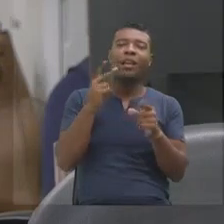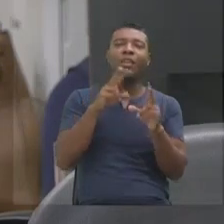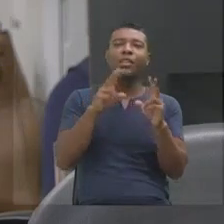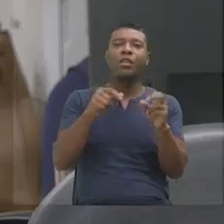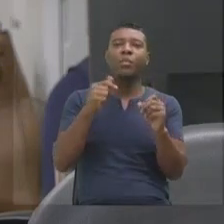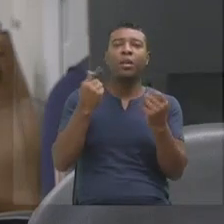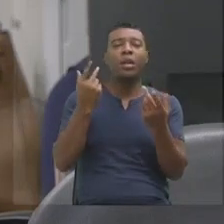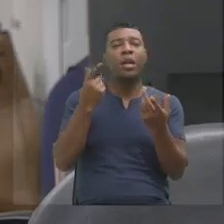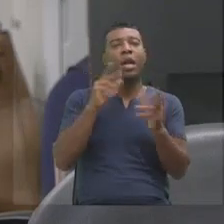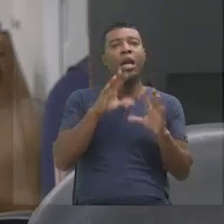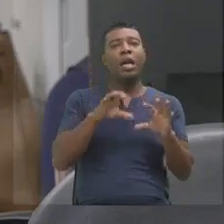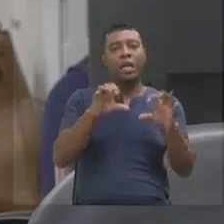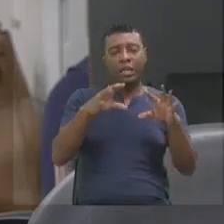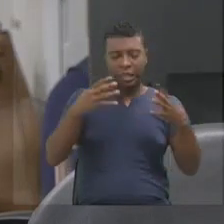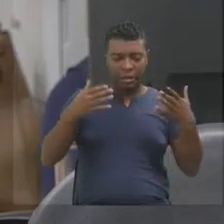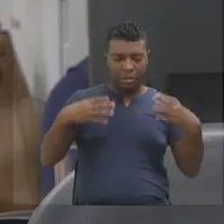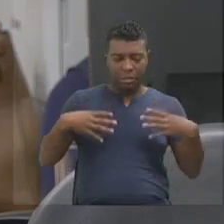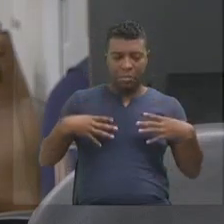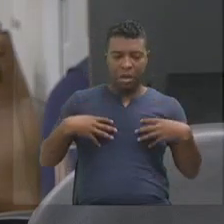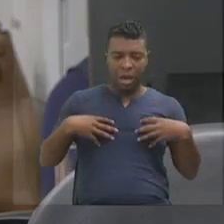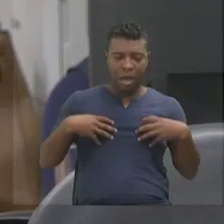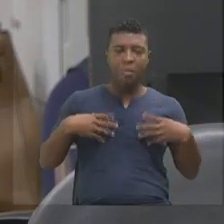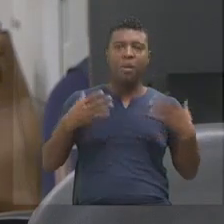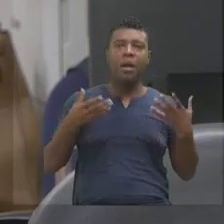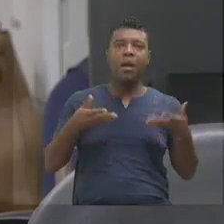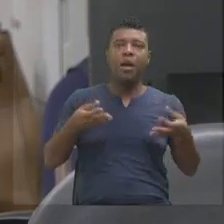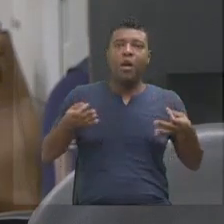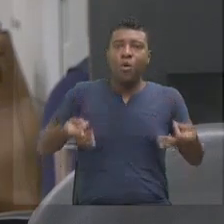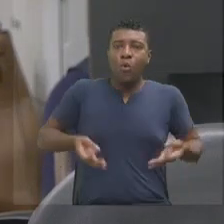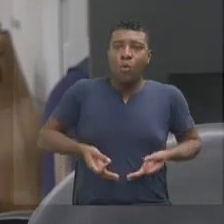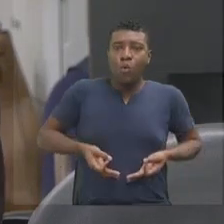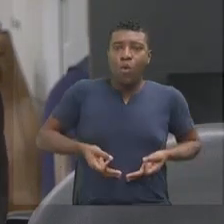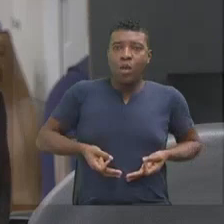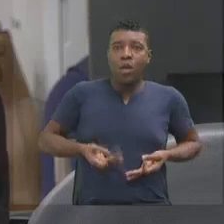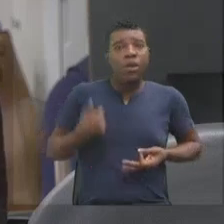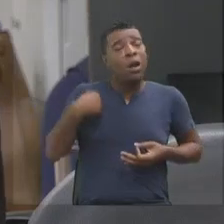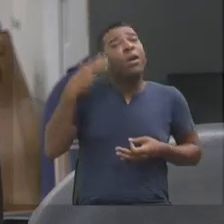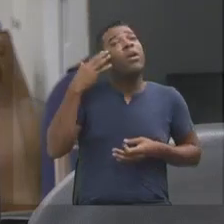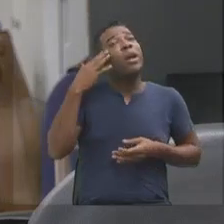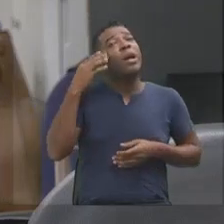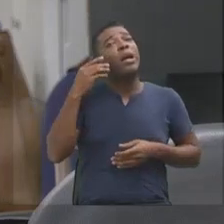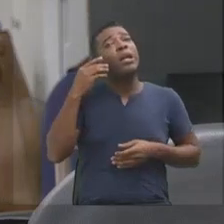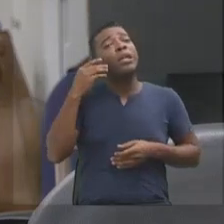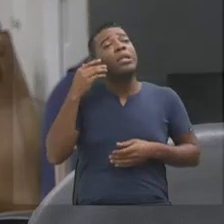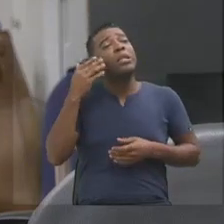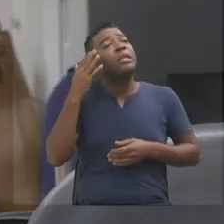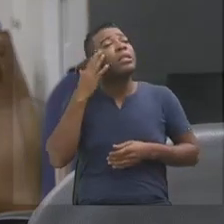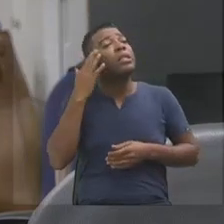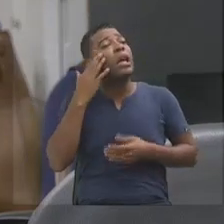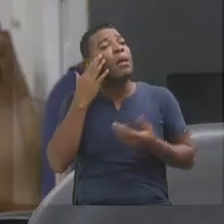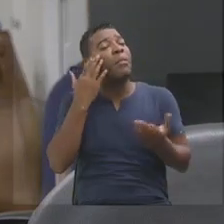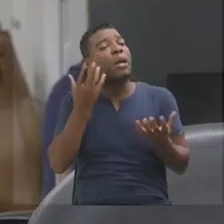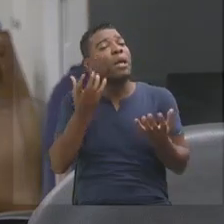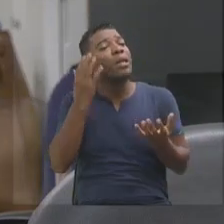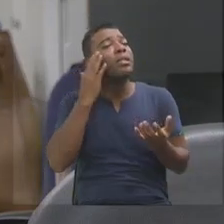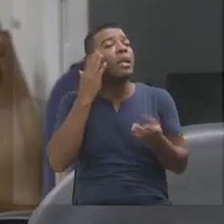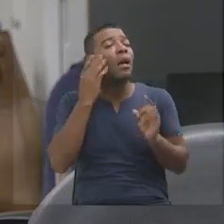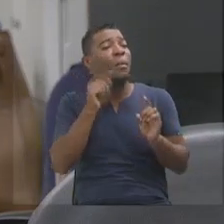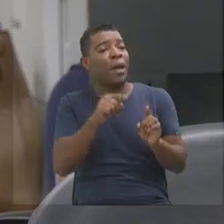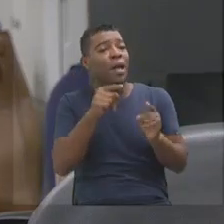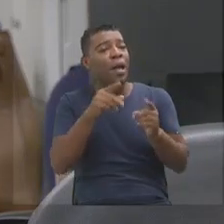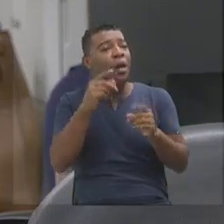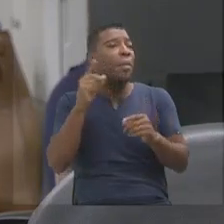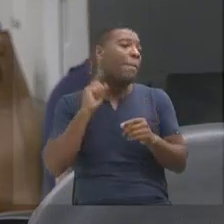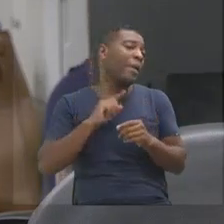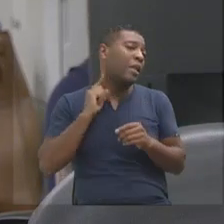de mama colo do útero e queria saber se Minas Gerais usa esses sistemas siscam e se esse sistema da